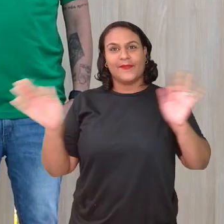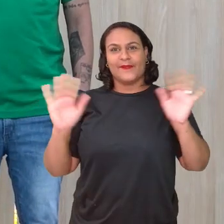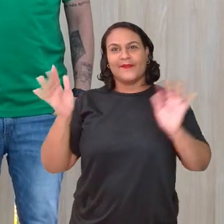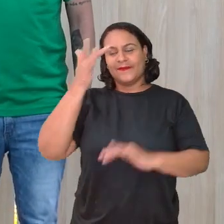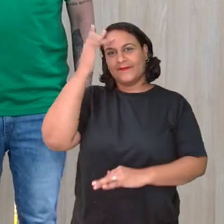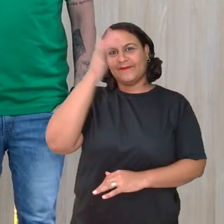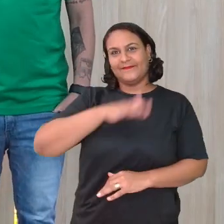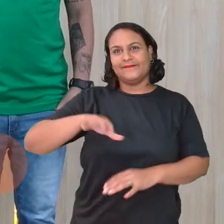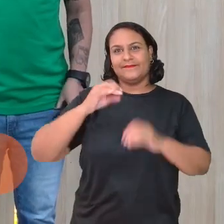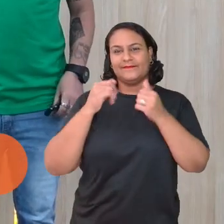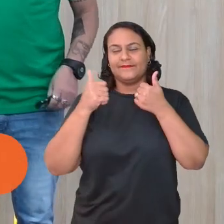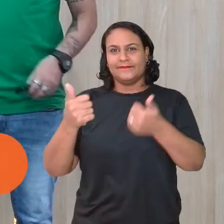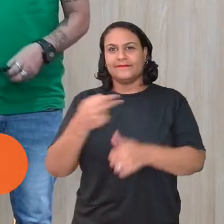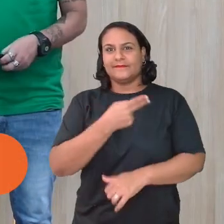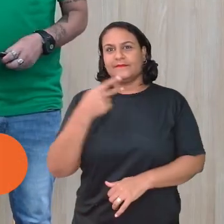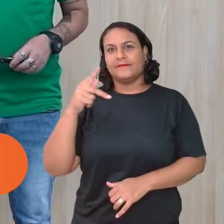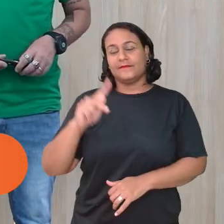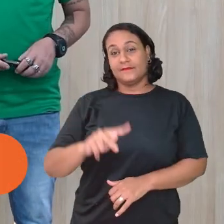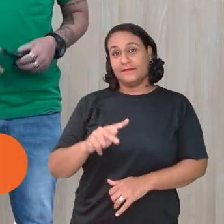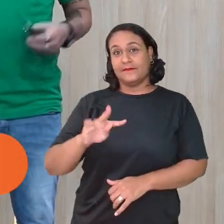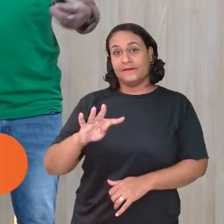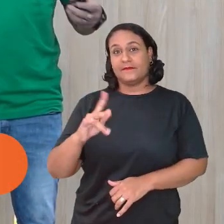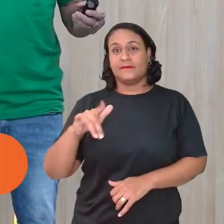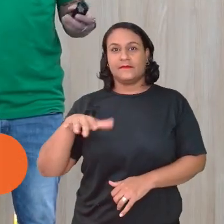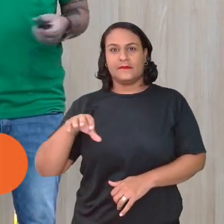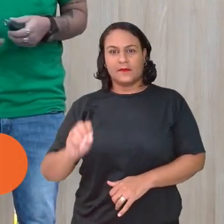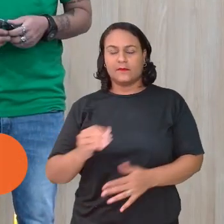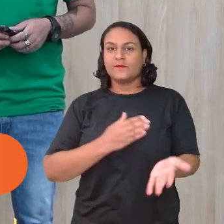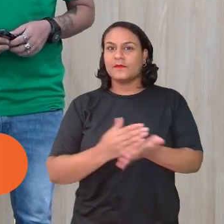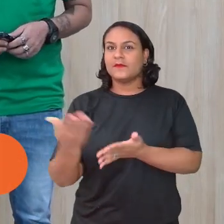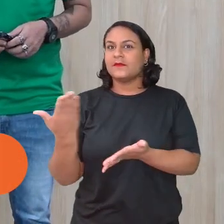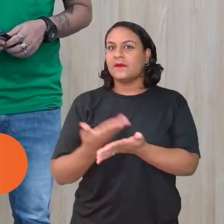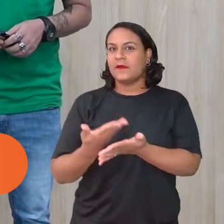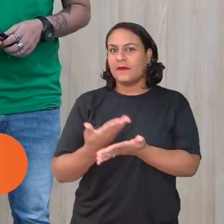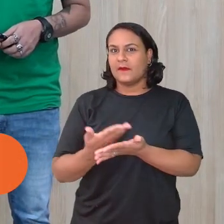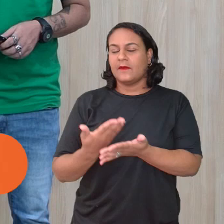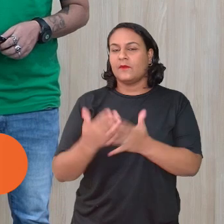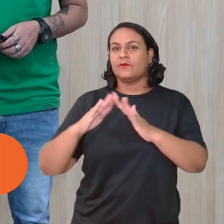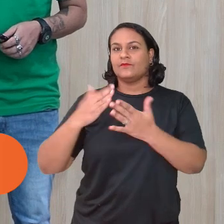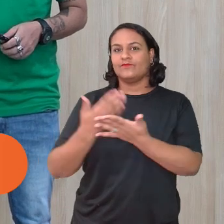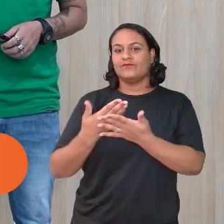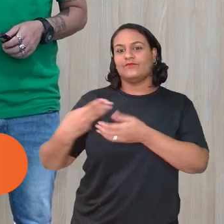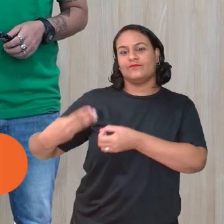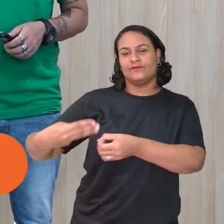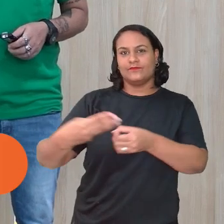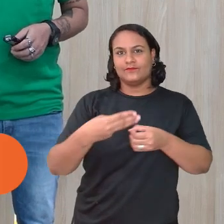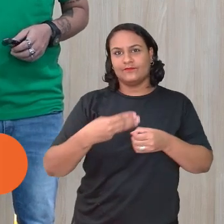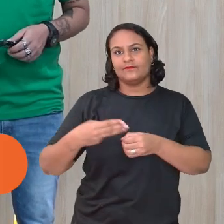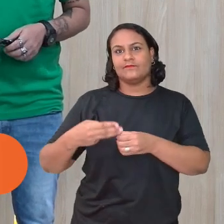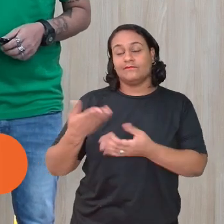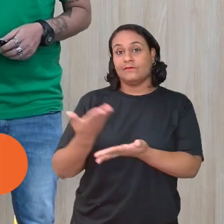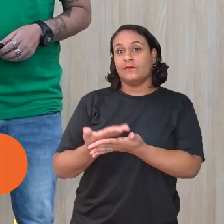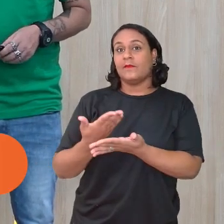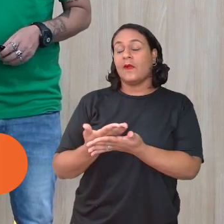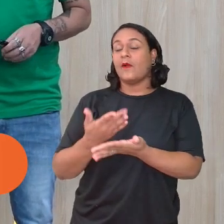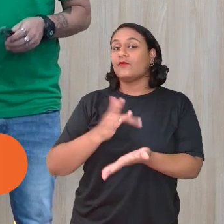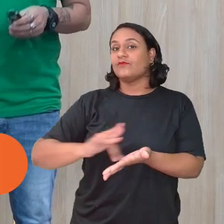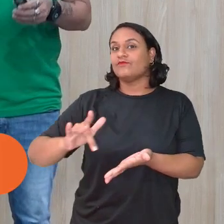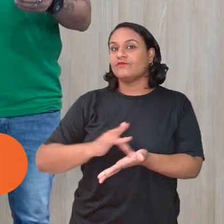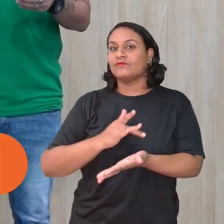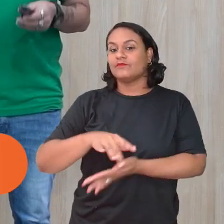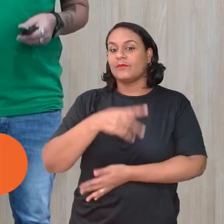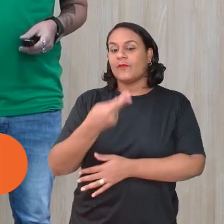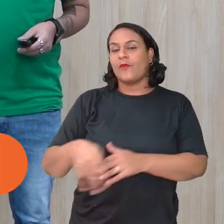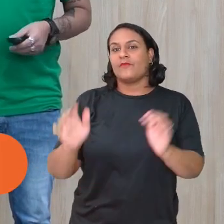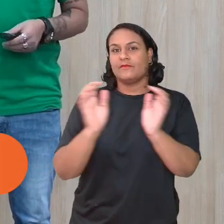Olá pessoal, tudo bem? Eu me chamo professor Tiago e estamos iniciando mais uma aula da Escola Municipal para Aulas Digitais do Recife,